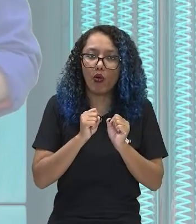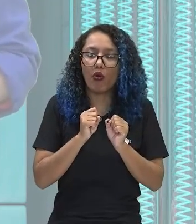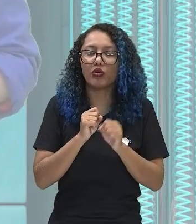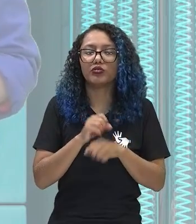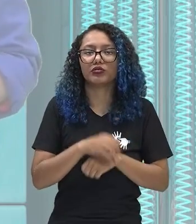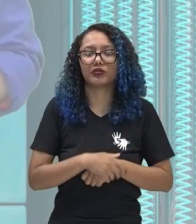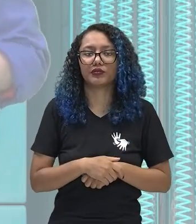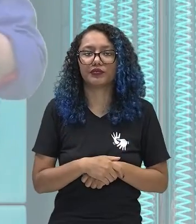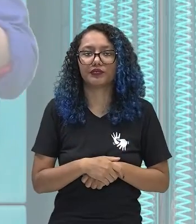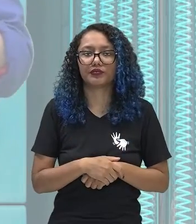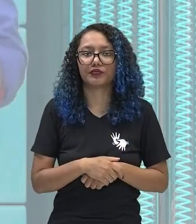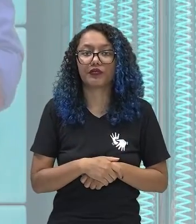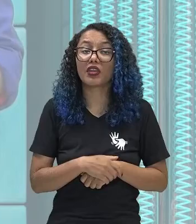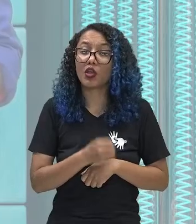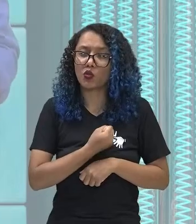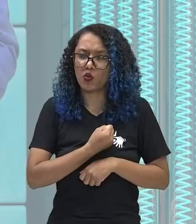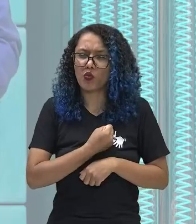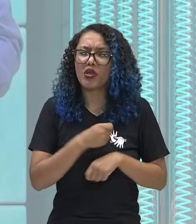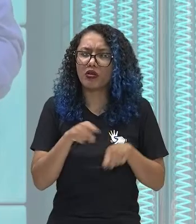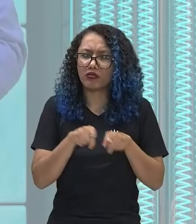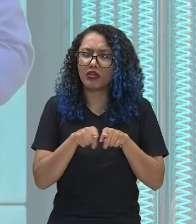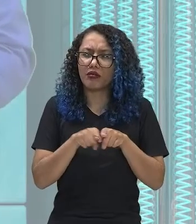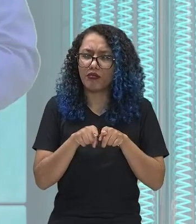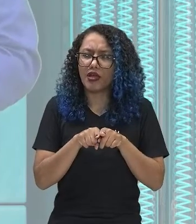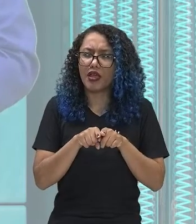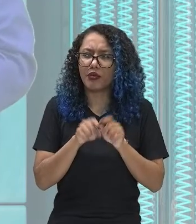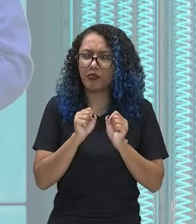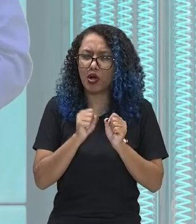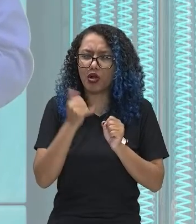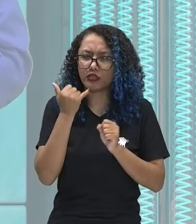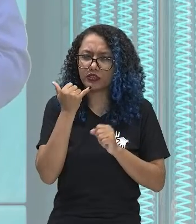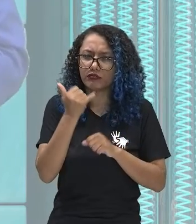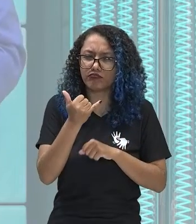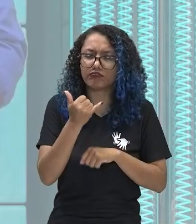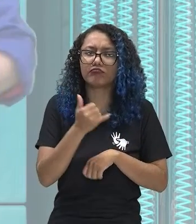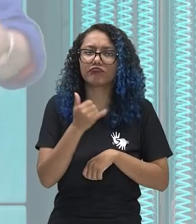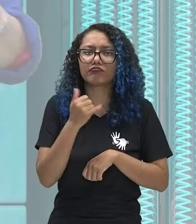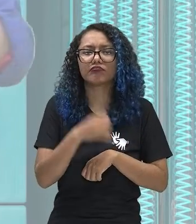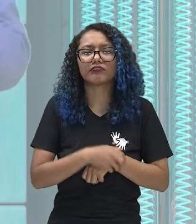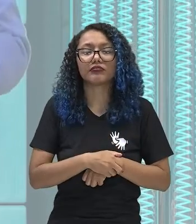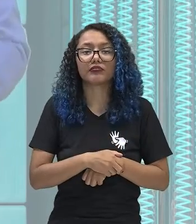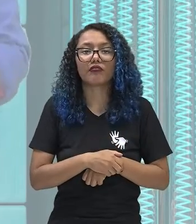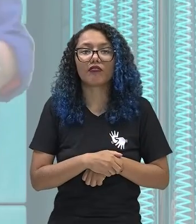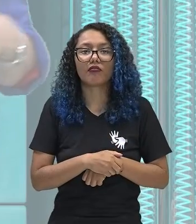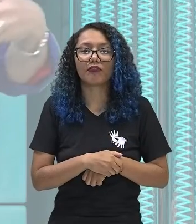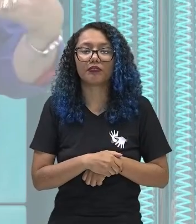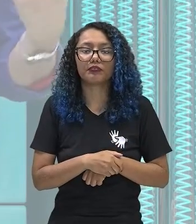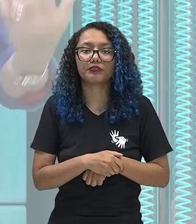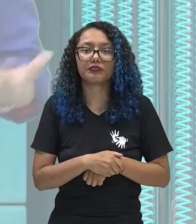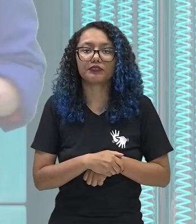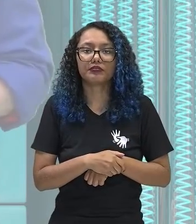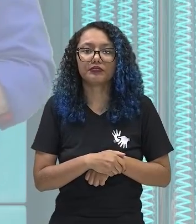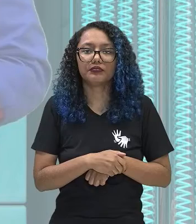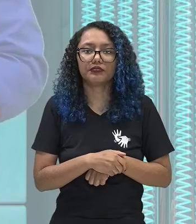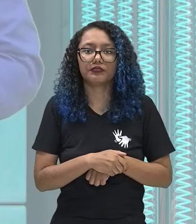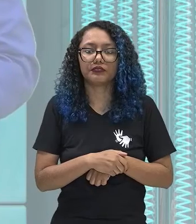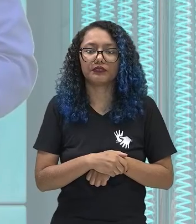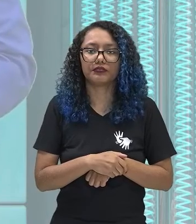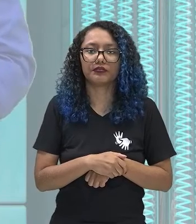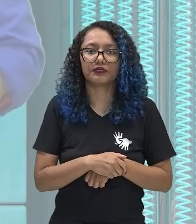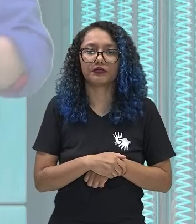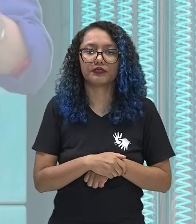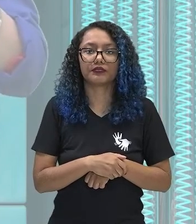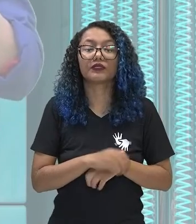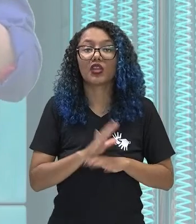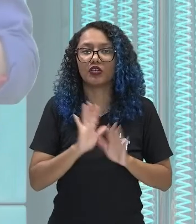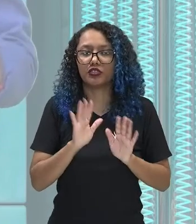Tem um telefone que pode ser acionado, não é? Agora, então, que você já viu esses exemplos de campanha